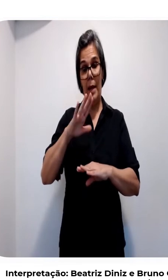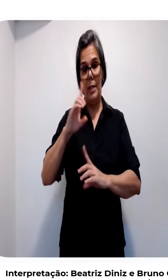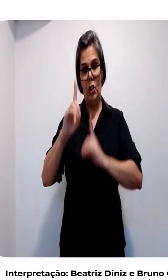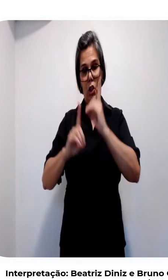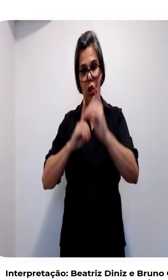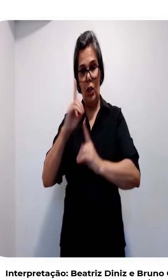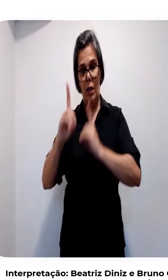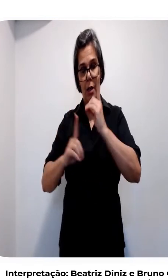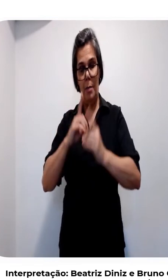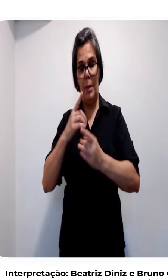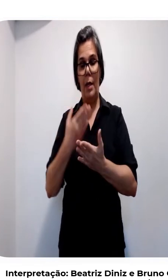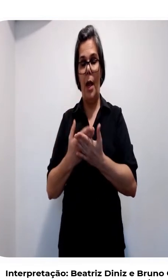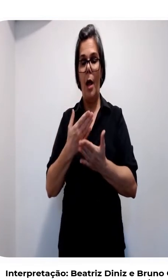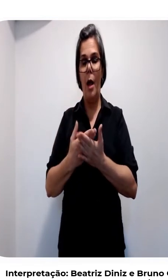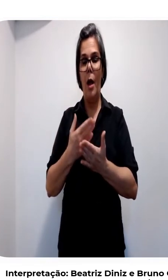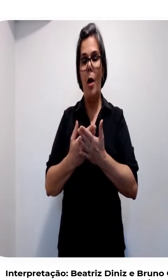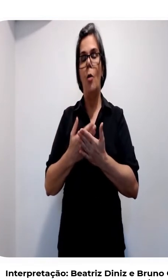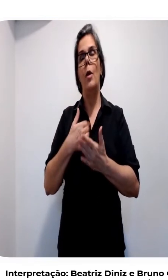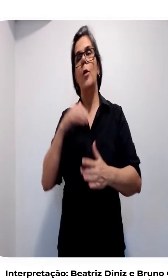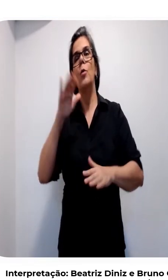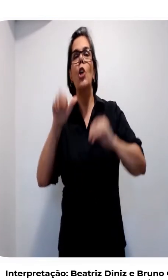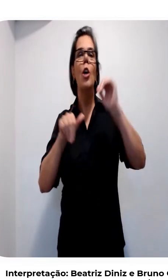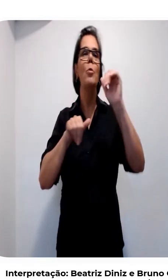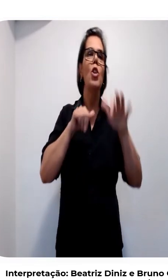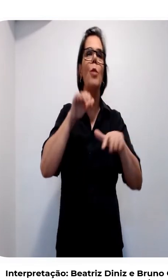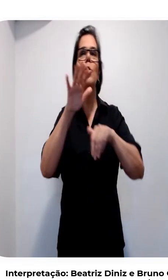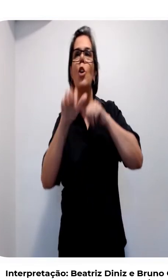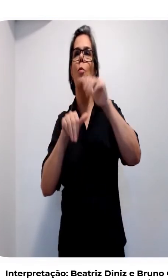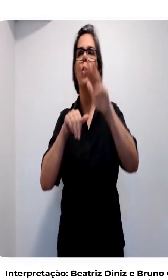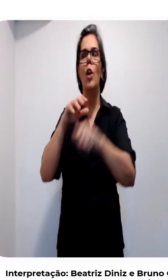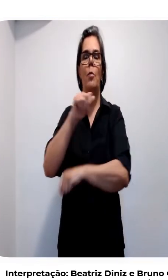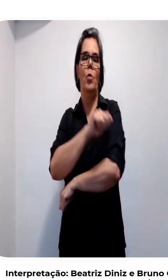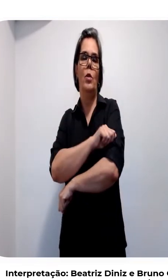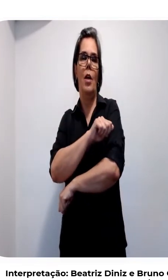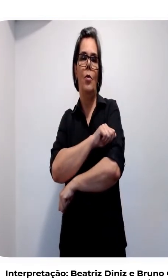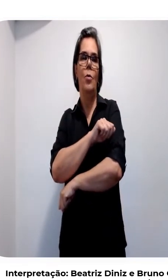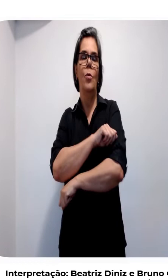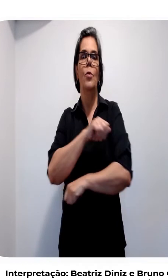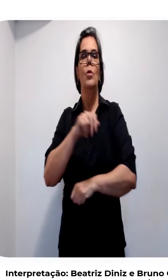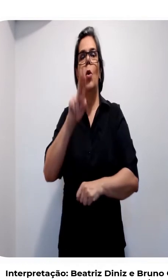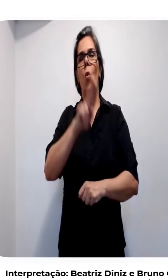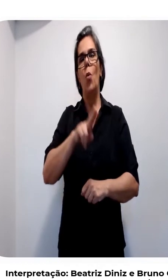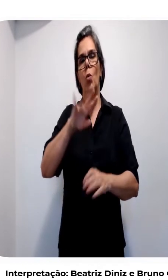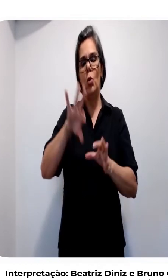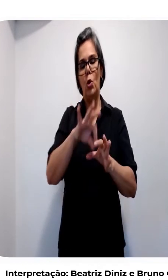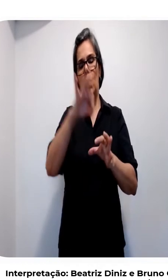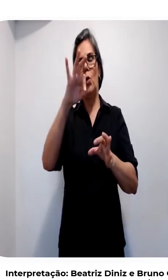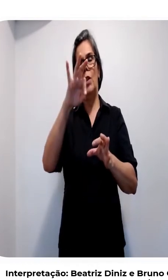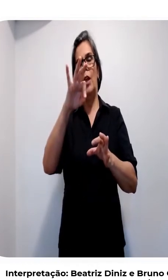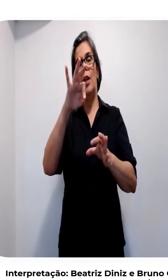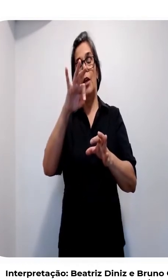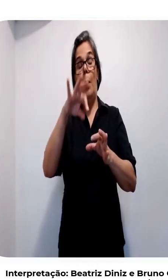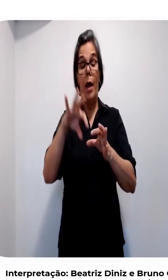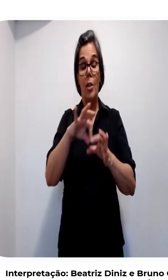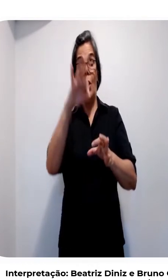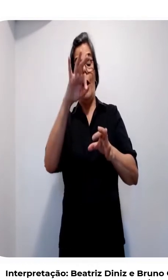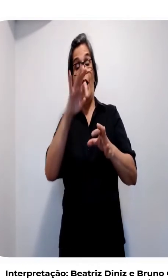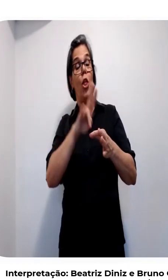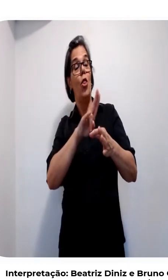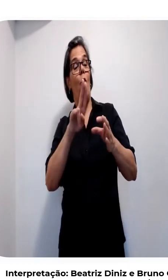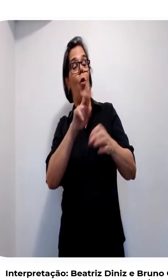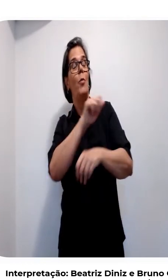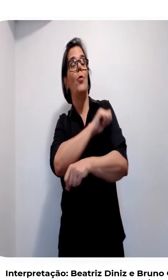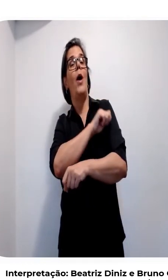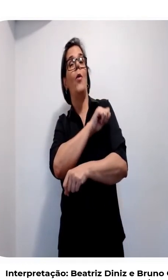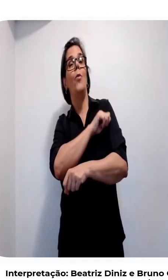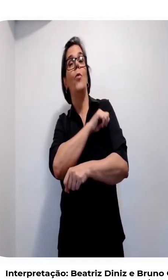dos alunos, vou envolvendo eles o tempo inteiro, uso papeizinhos de sorteio, então eu sorteio um aluno, aí ele vai responder uma